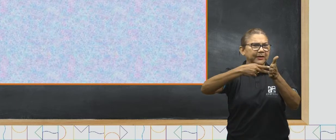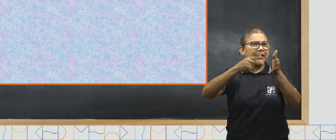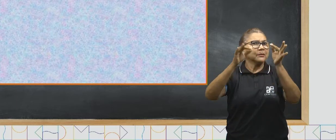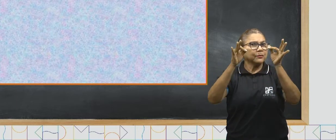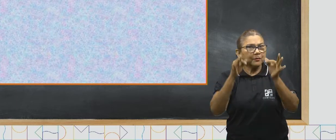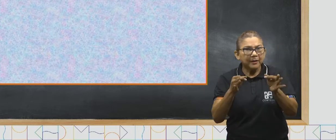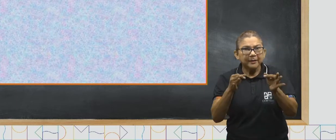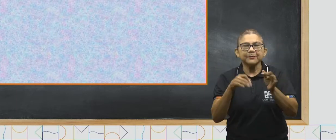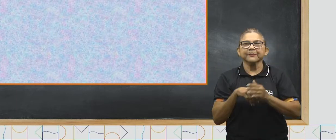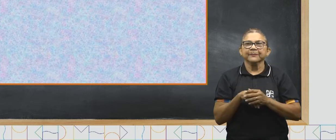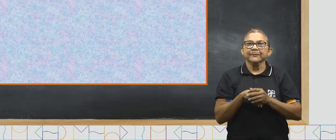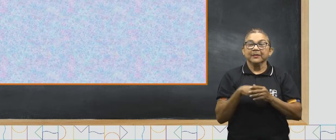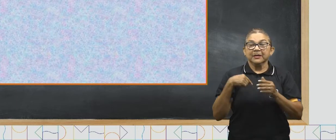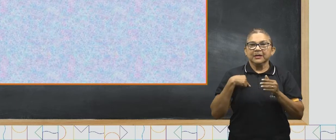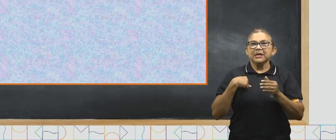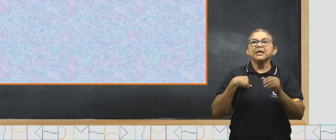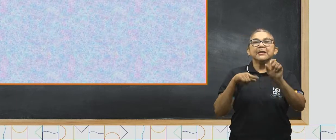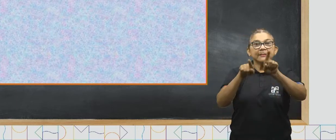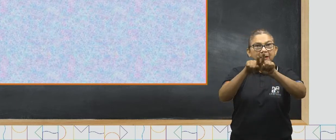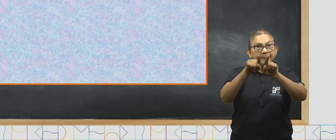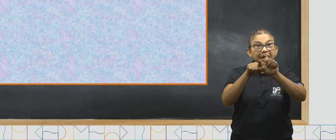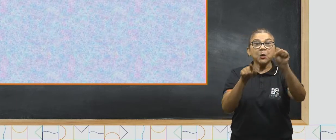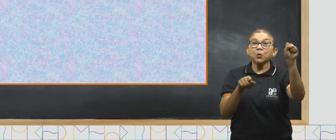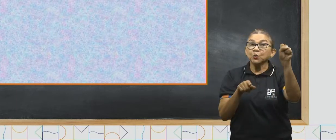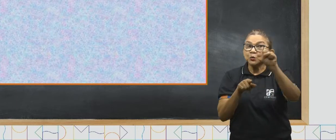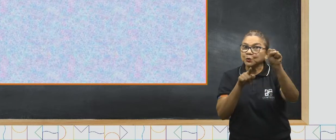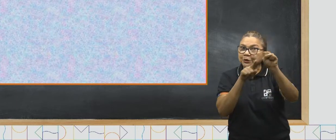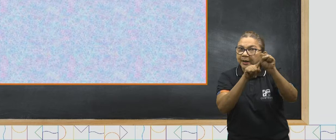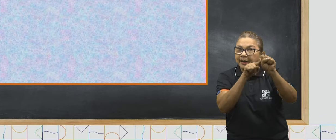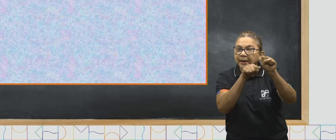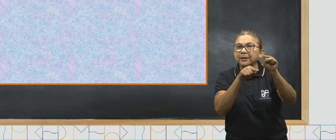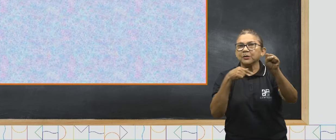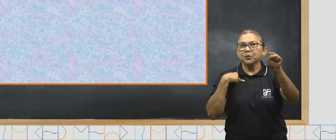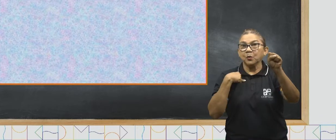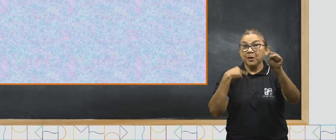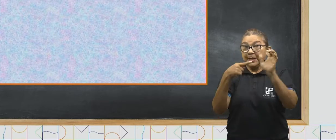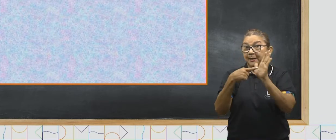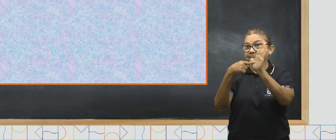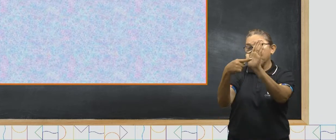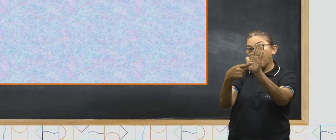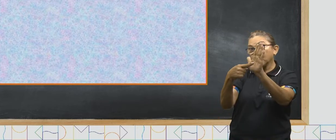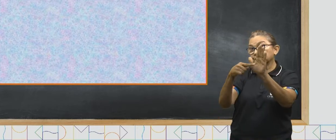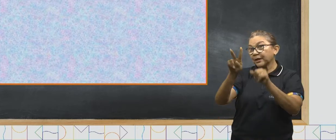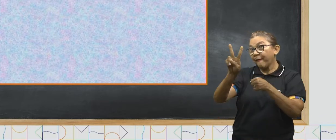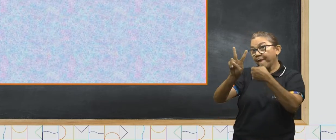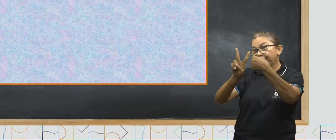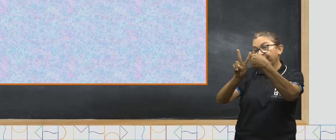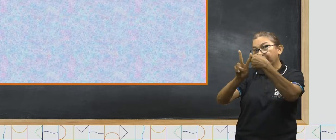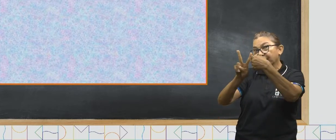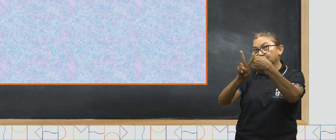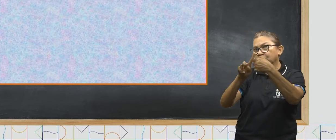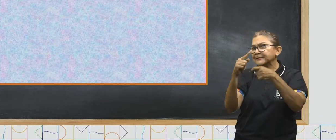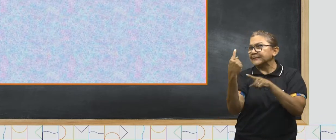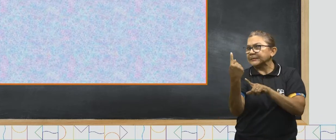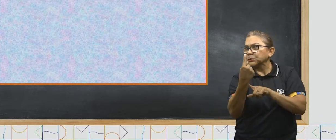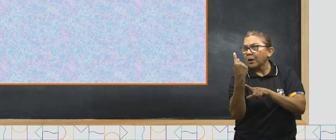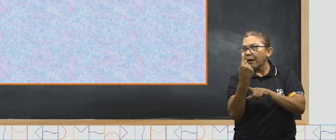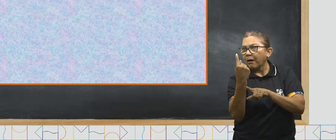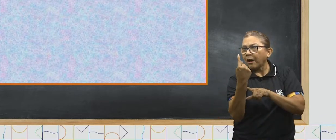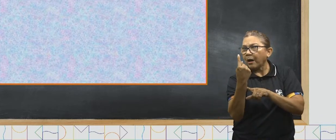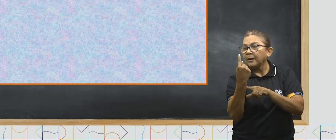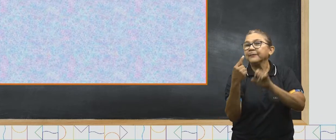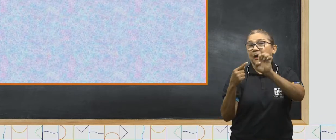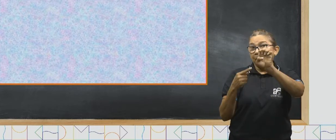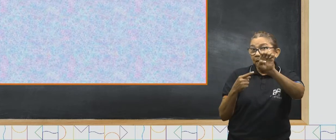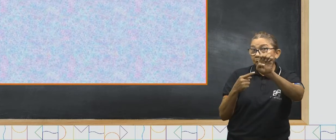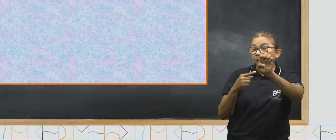do sujeito também determina a forma do verbo. Se o sujeito está no singular, o verbo